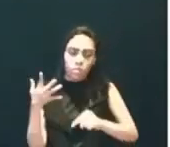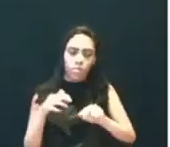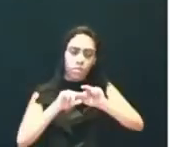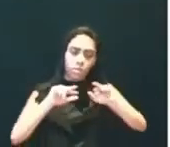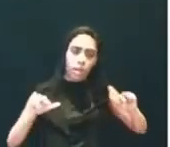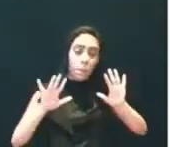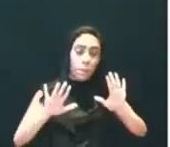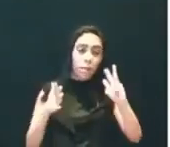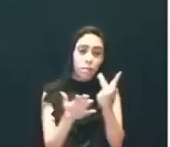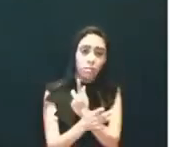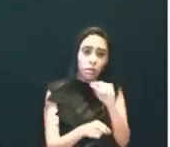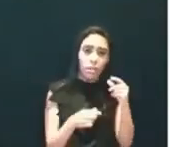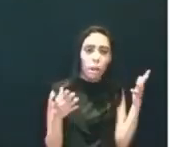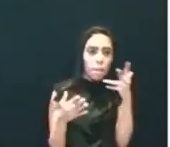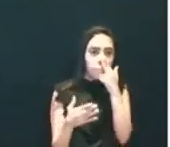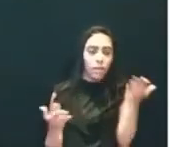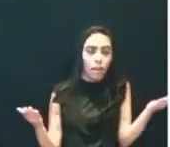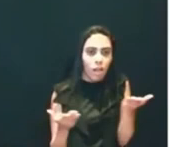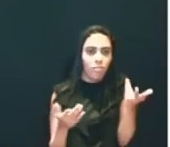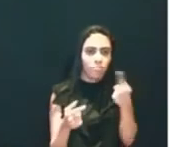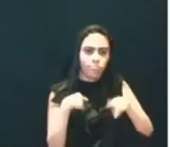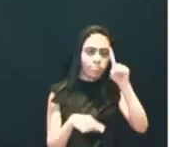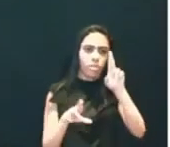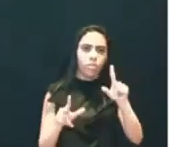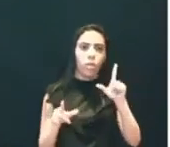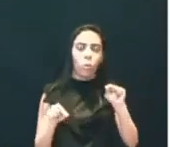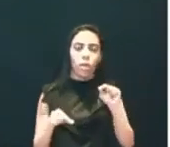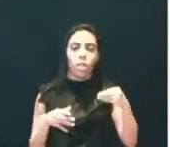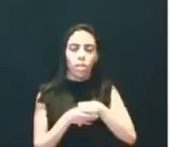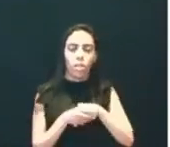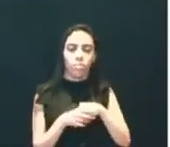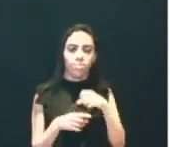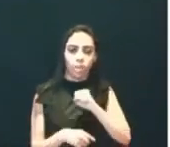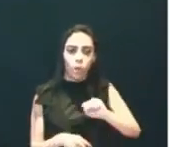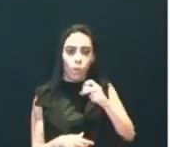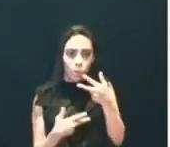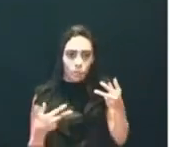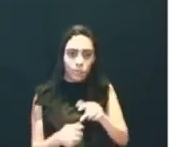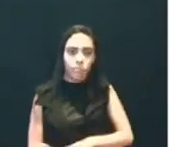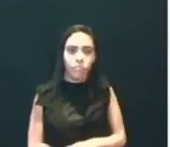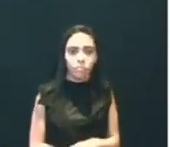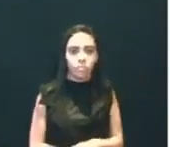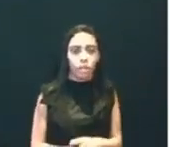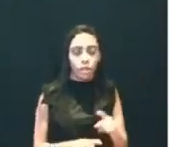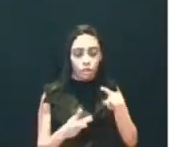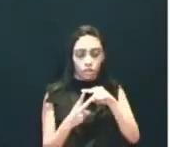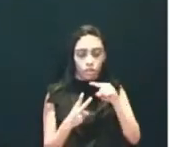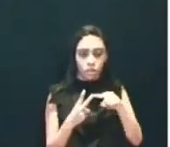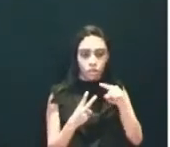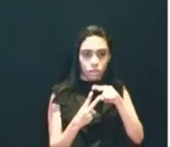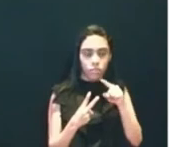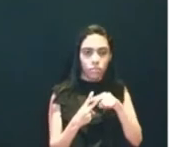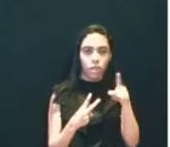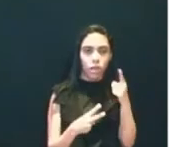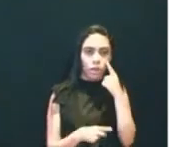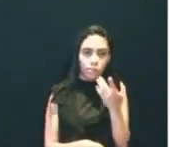nilotinib, mas, mais recentemente, a revolução são os anticorpos monoclonais. Então, essas duas drogas, o blinatumomab e